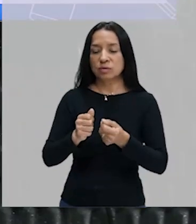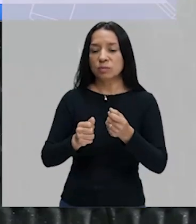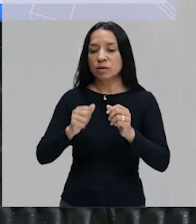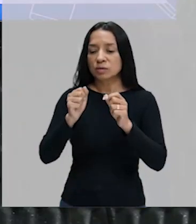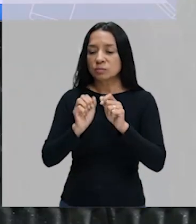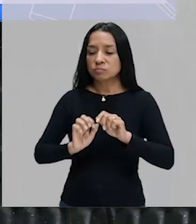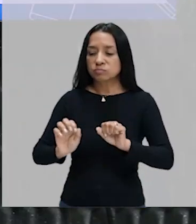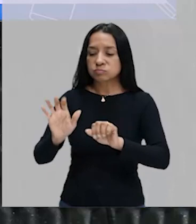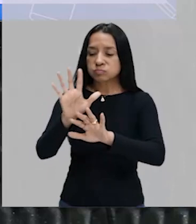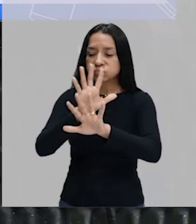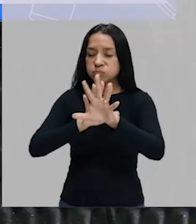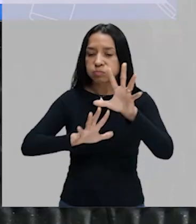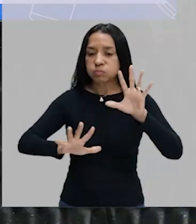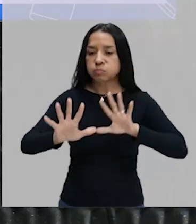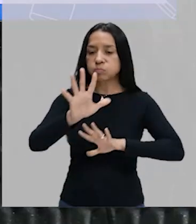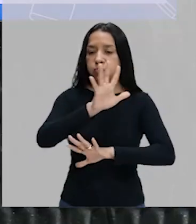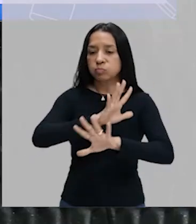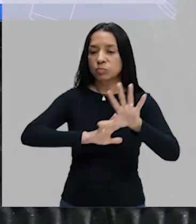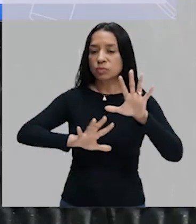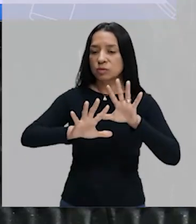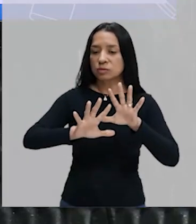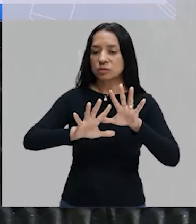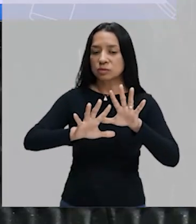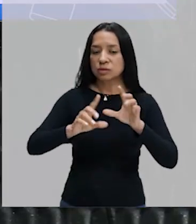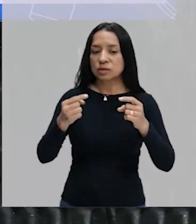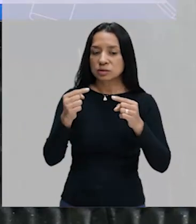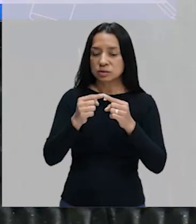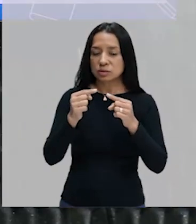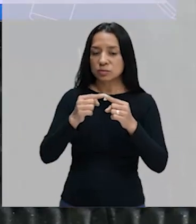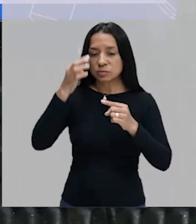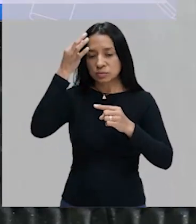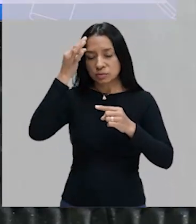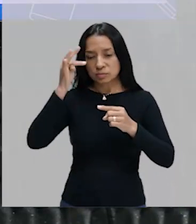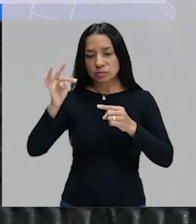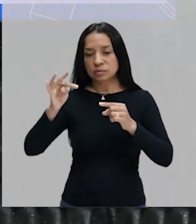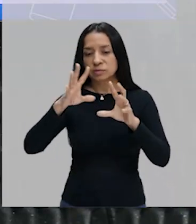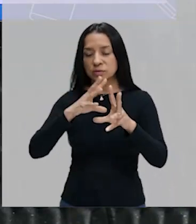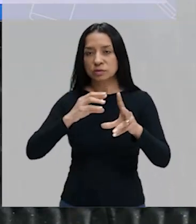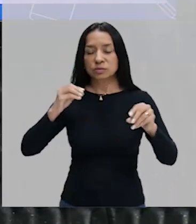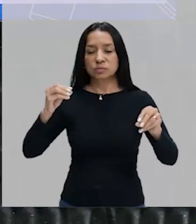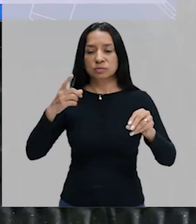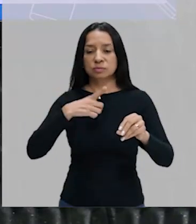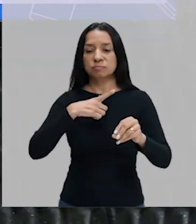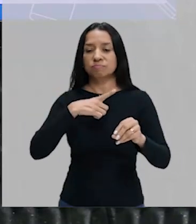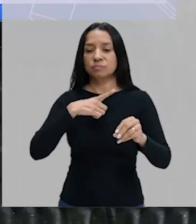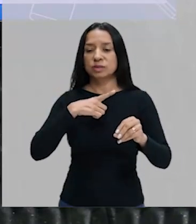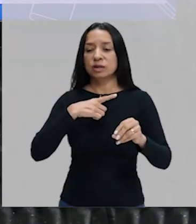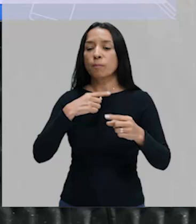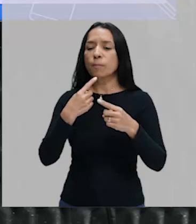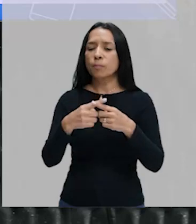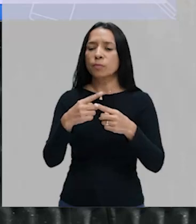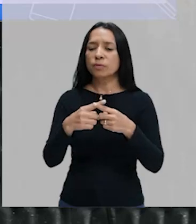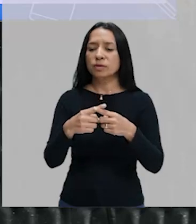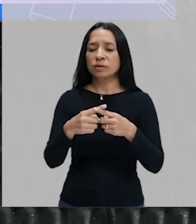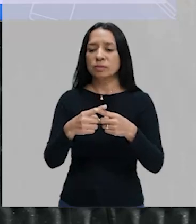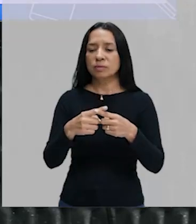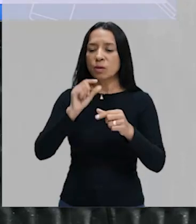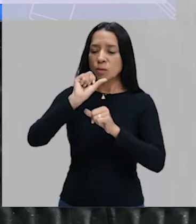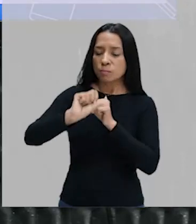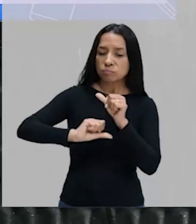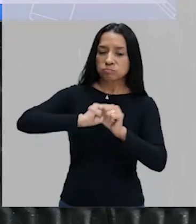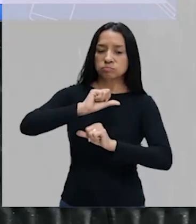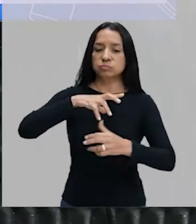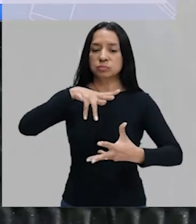extinção ocorreu em função de modificações no planeta que, pessoal, na hora que se chocou o